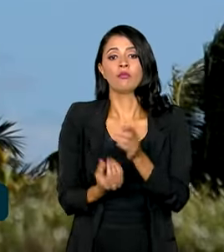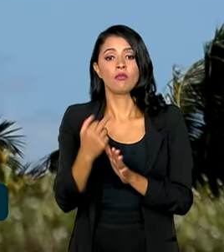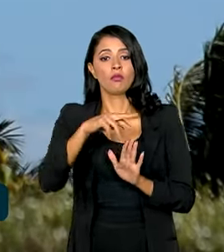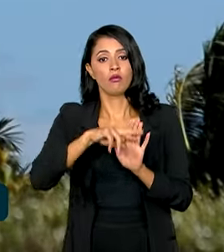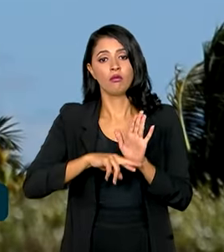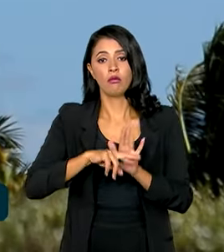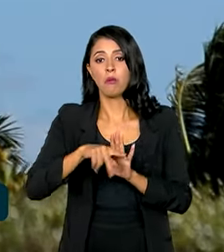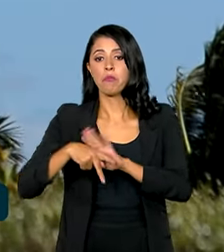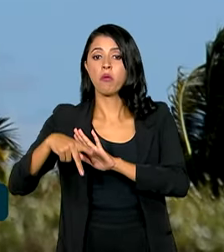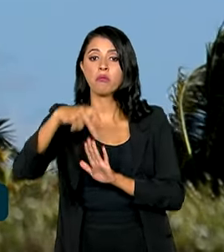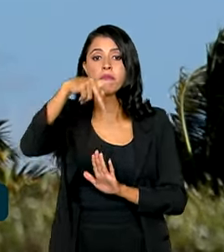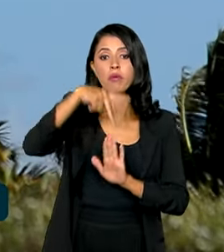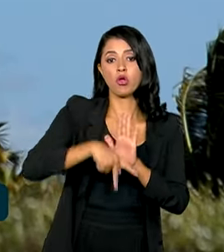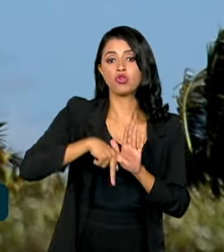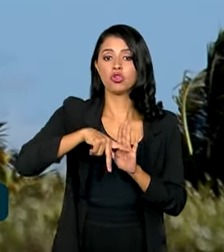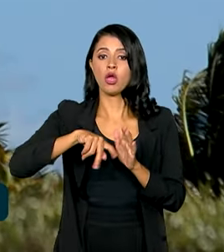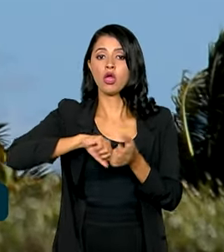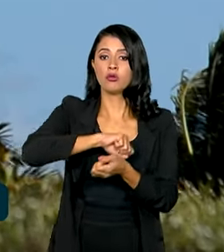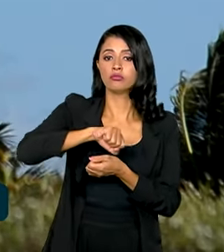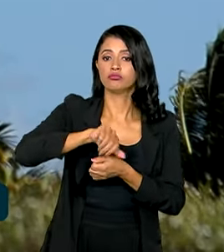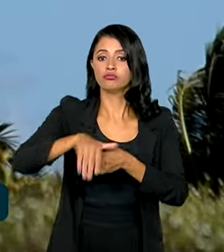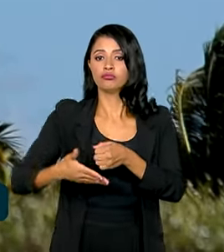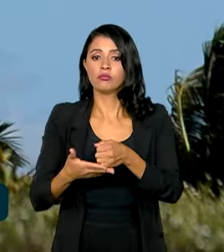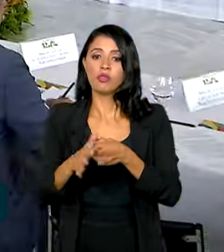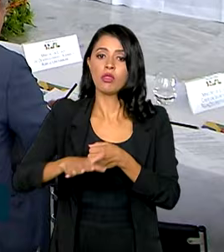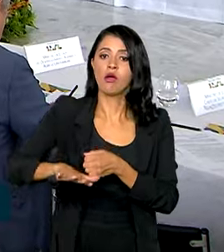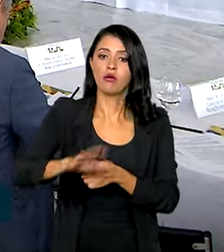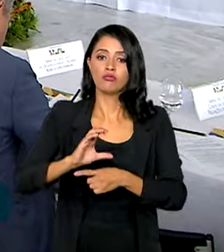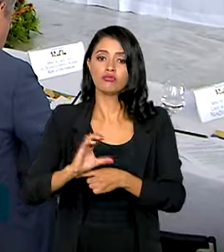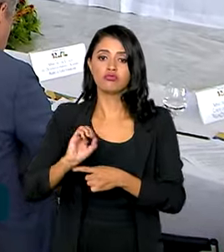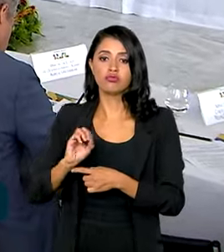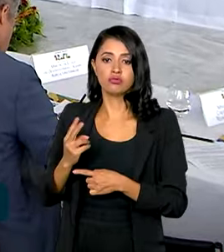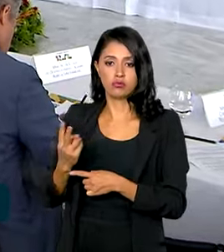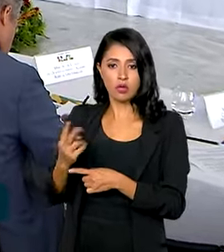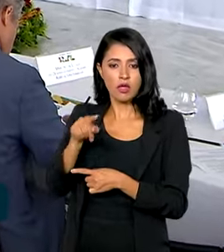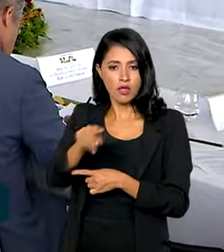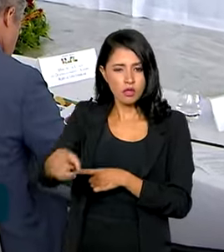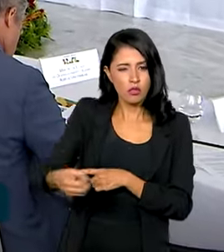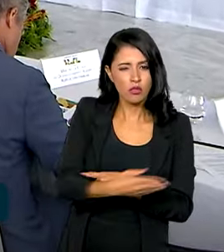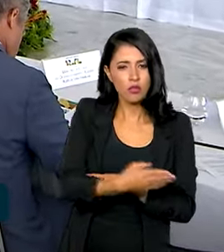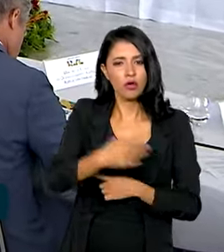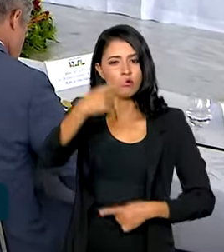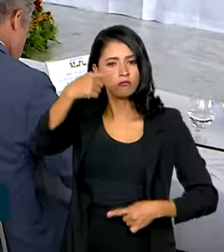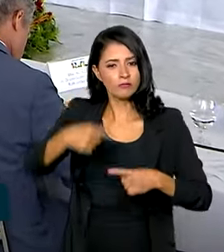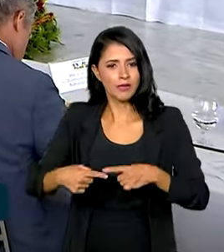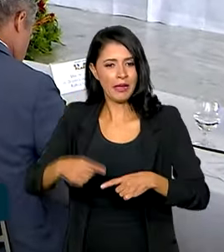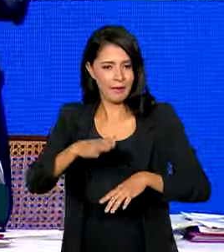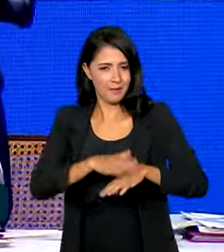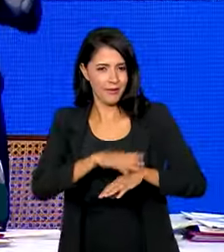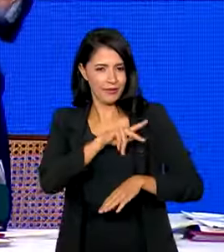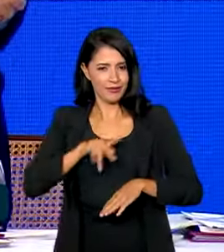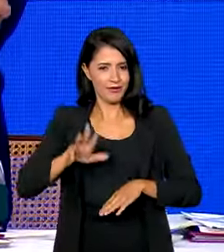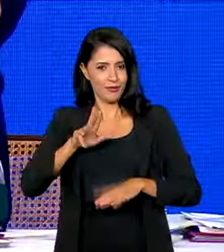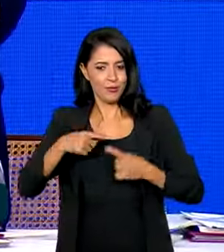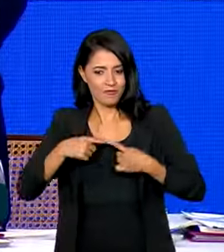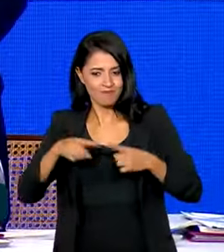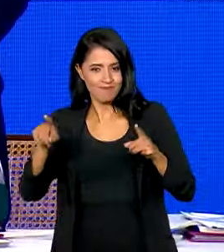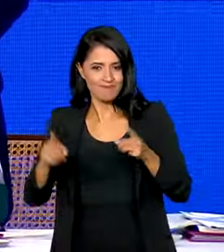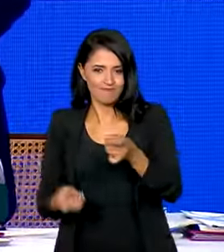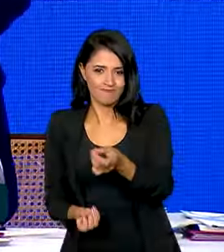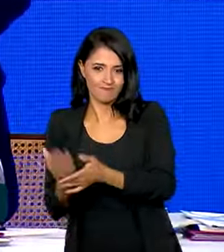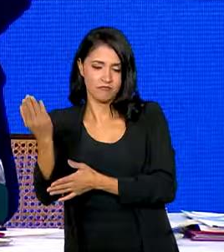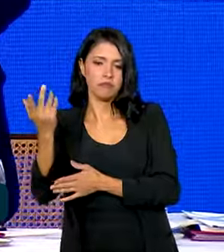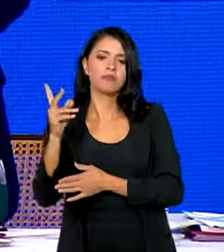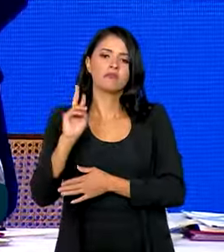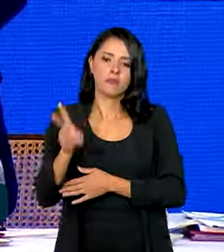projetos sustentáveis no mercado de carbono a nova política lançada pelo presidente Lula pretende seguir